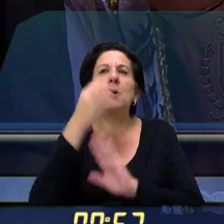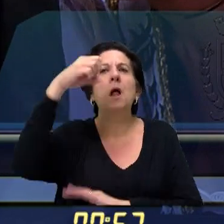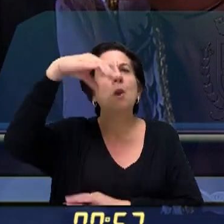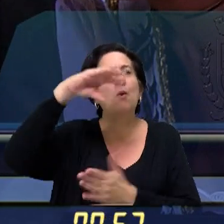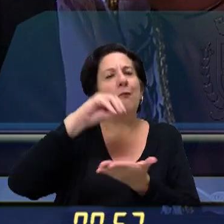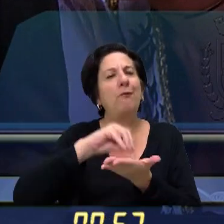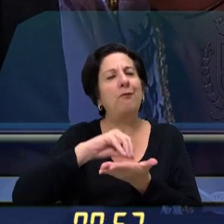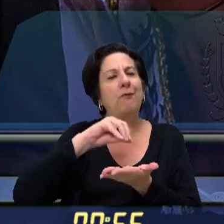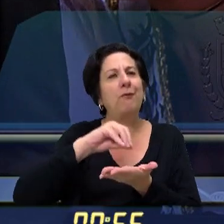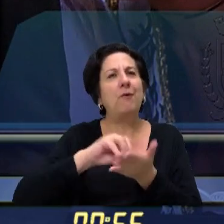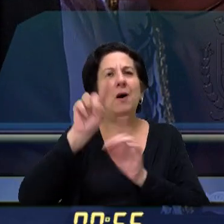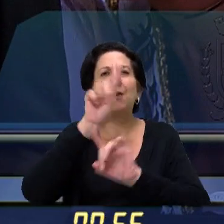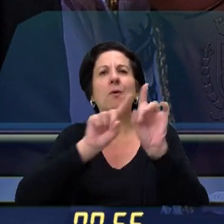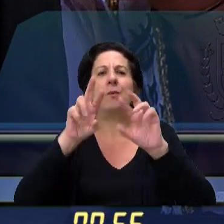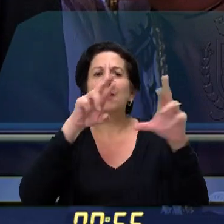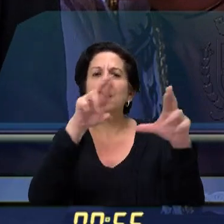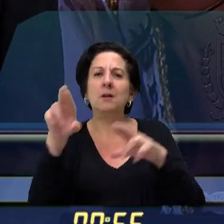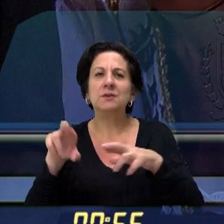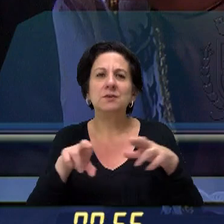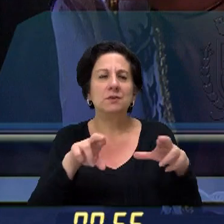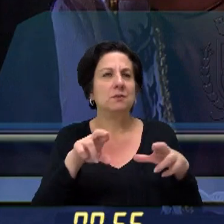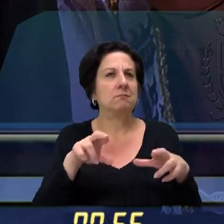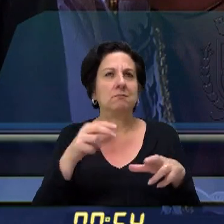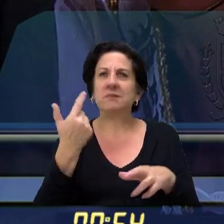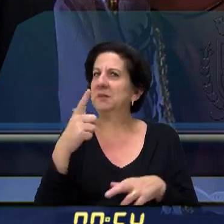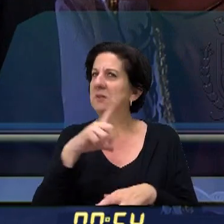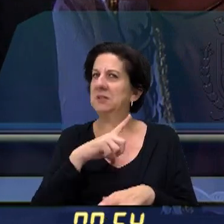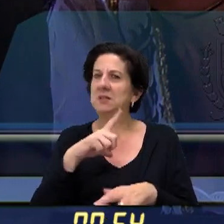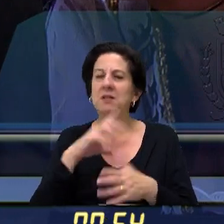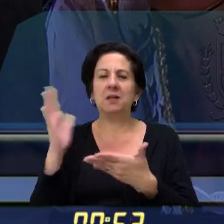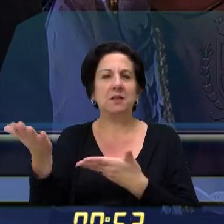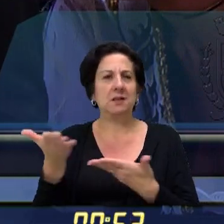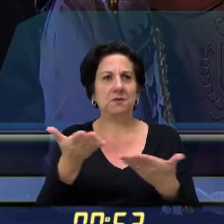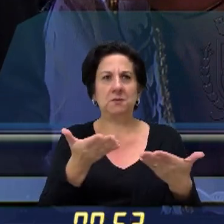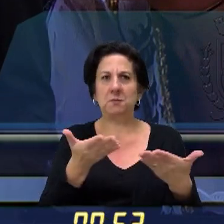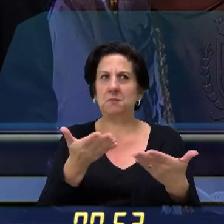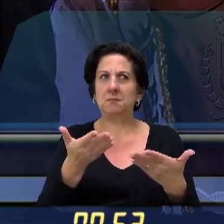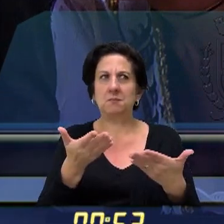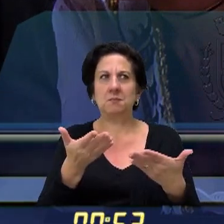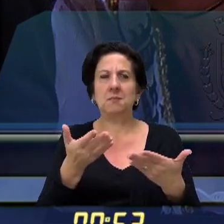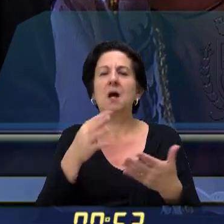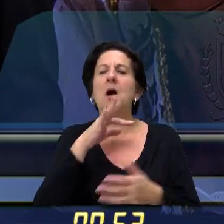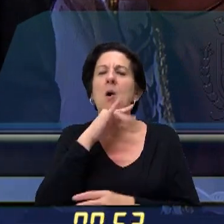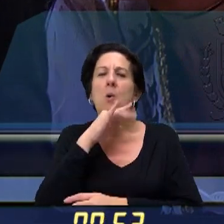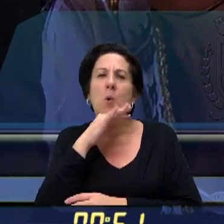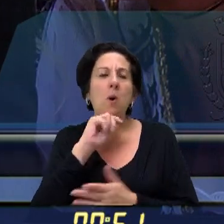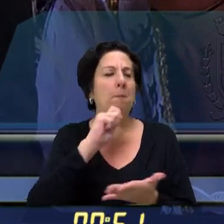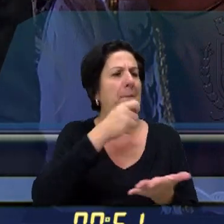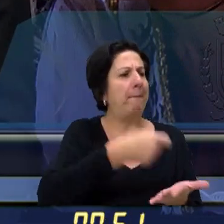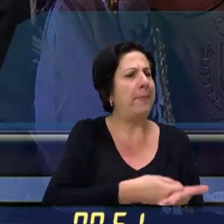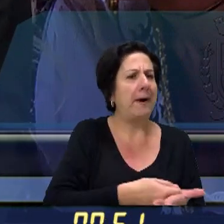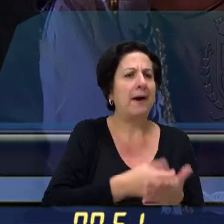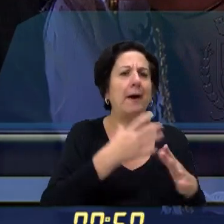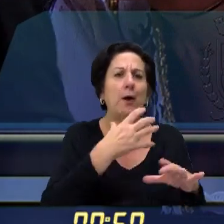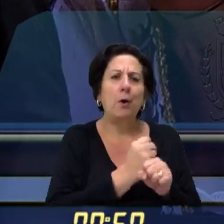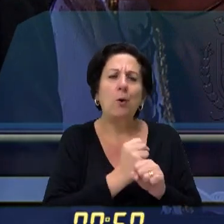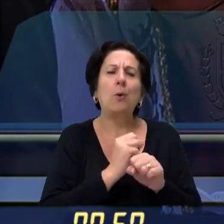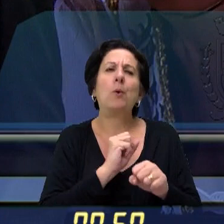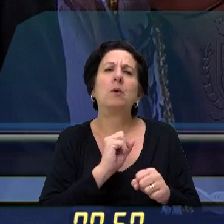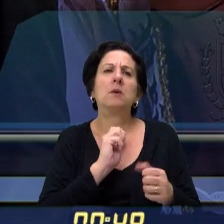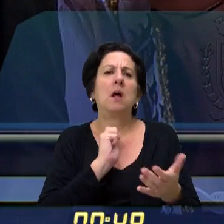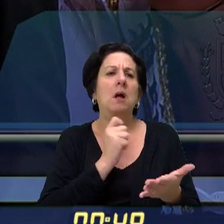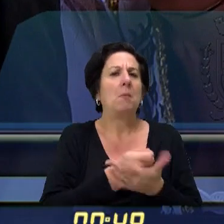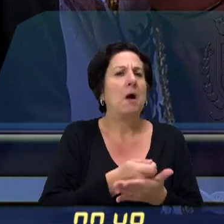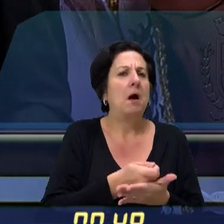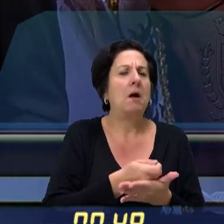luzes estão faltando ainda em algumas regiões, então não está tendo um atendimento. Aí é ruim quando tu paga a contribuição de